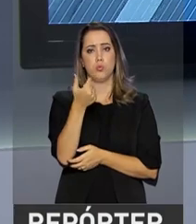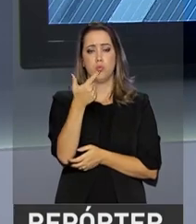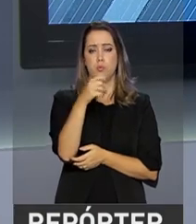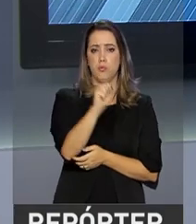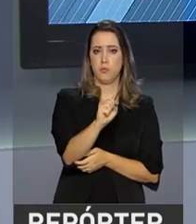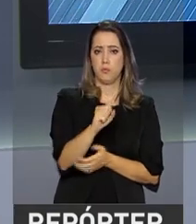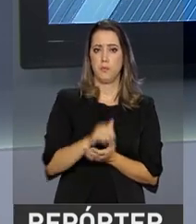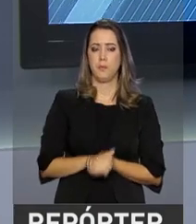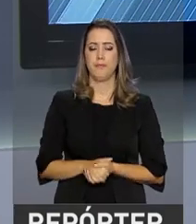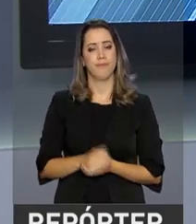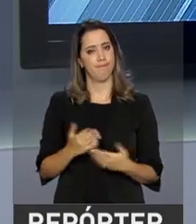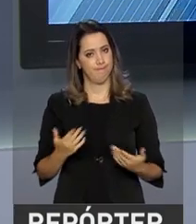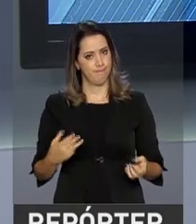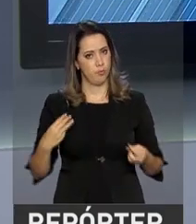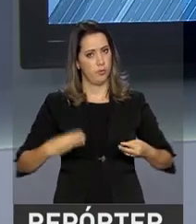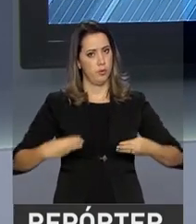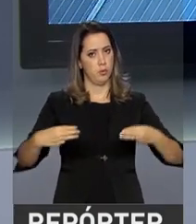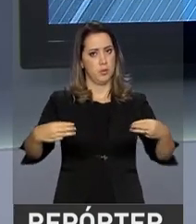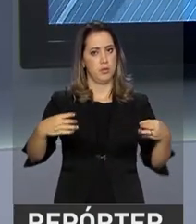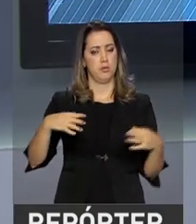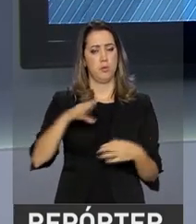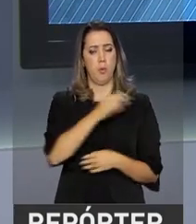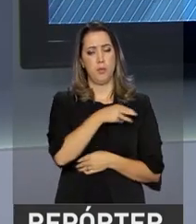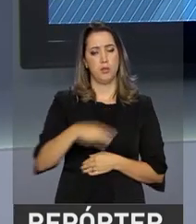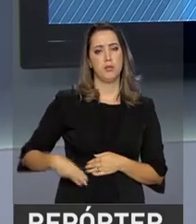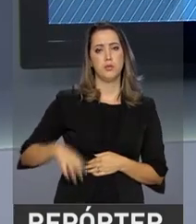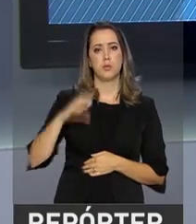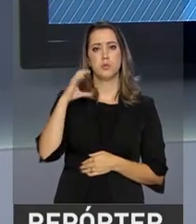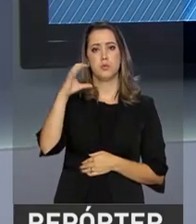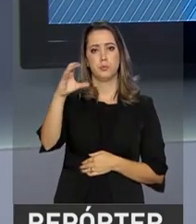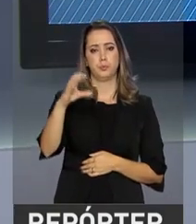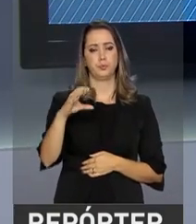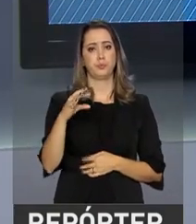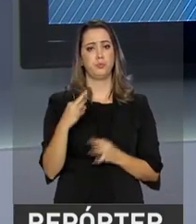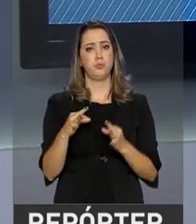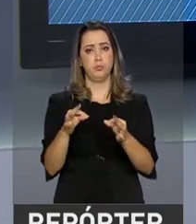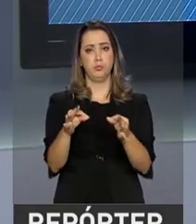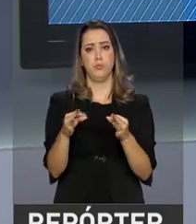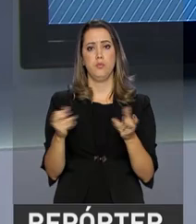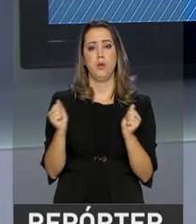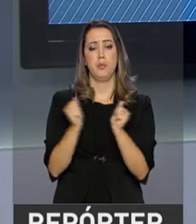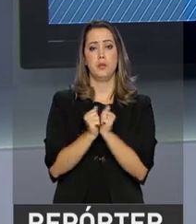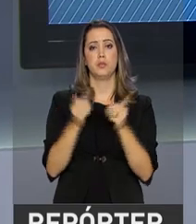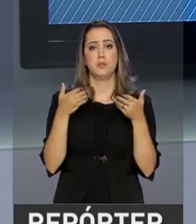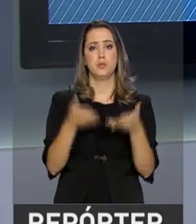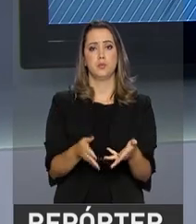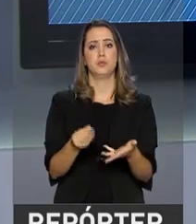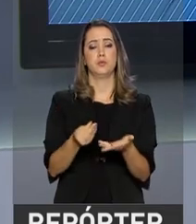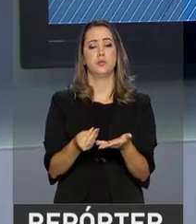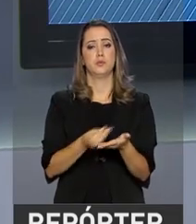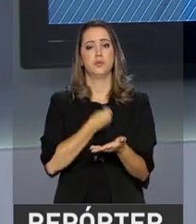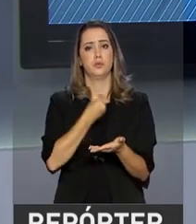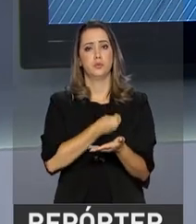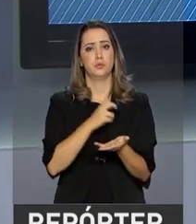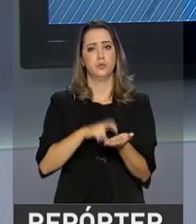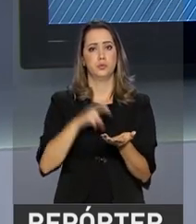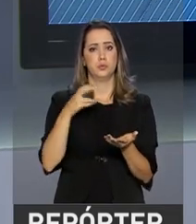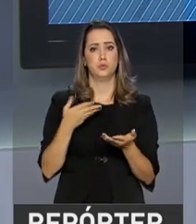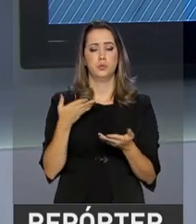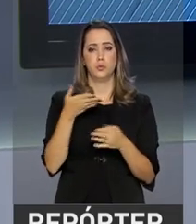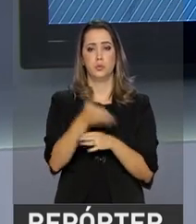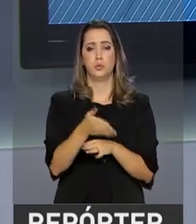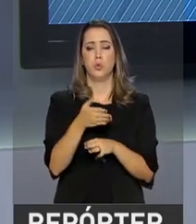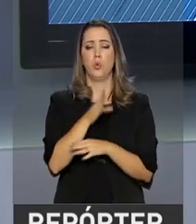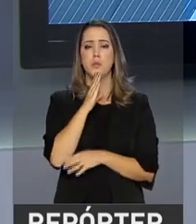ministro da ciência tecnologia e inovações e comunicações gilberto kassab participou ao vivo nesta manhã do programa por dentro do